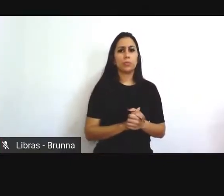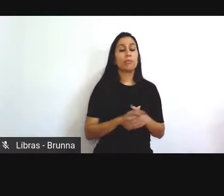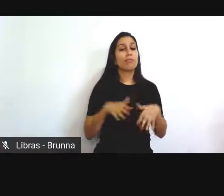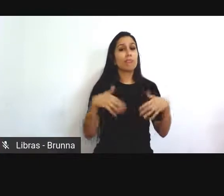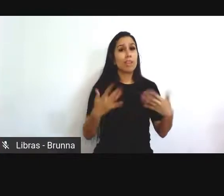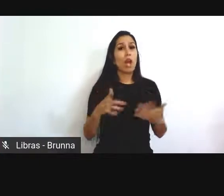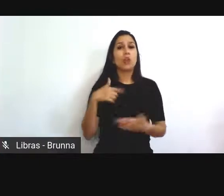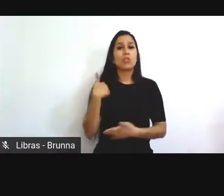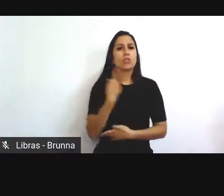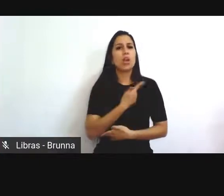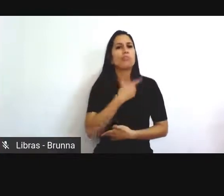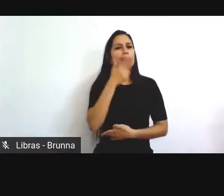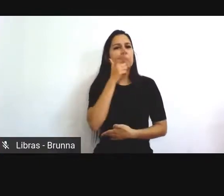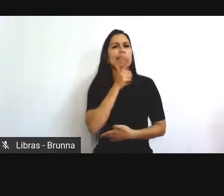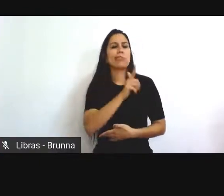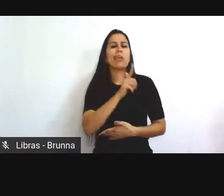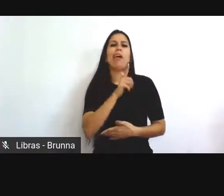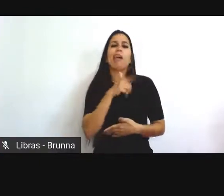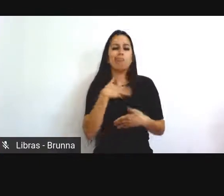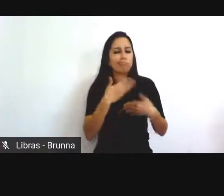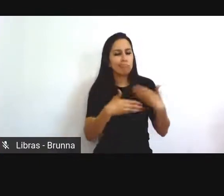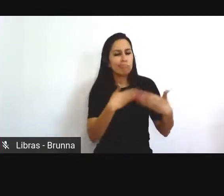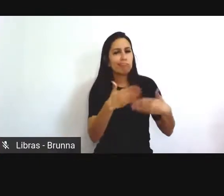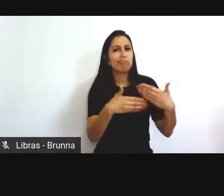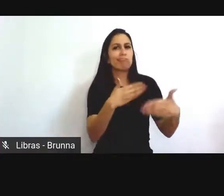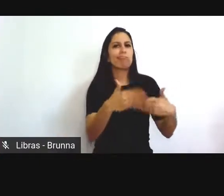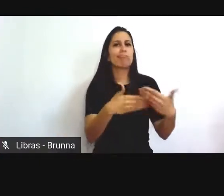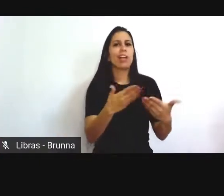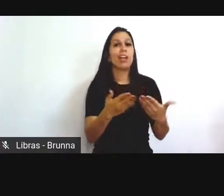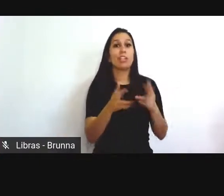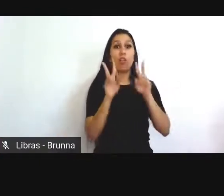universo. A gente ganha ferramentas